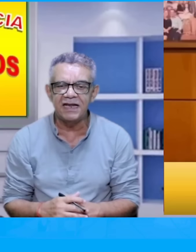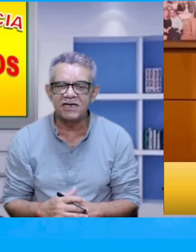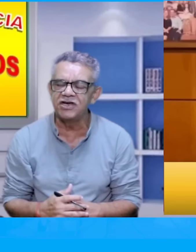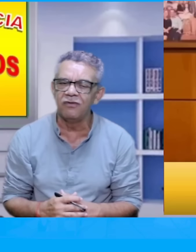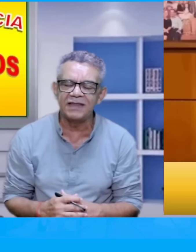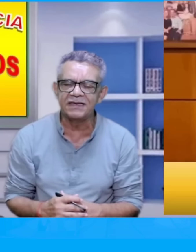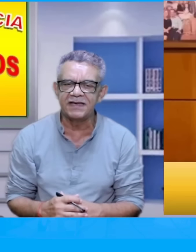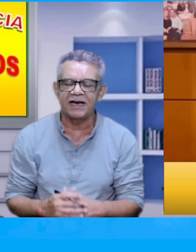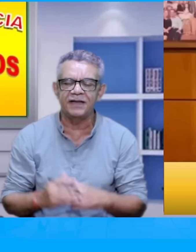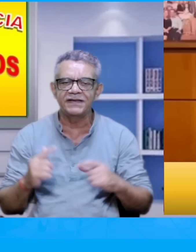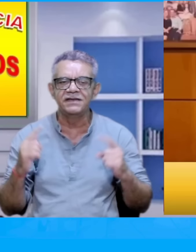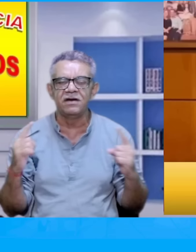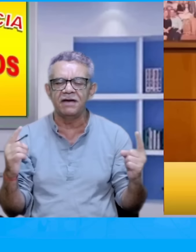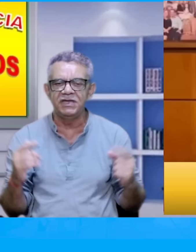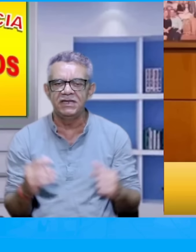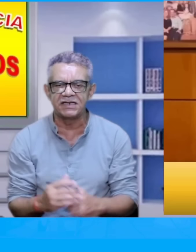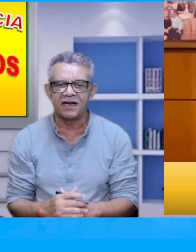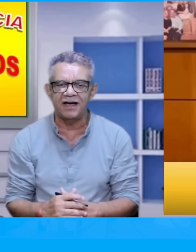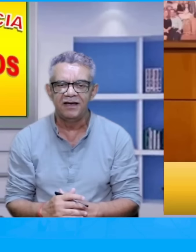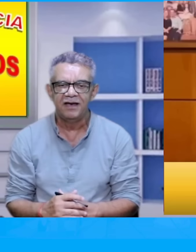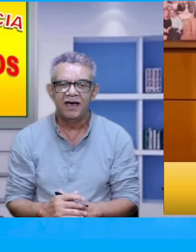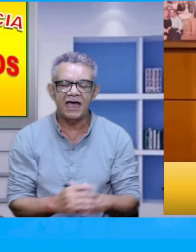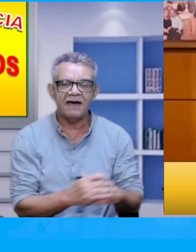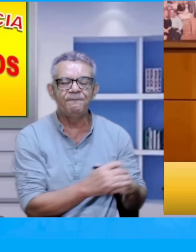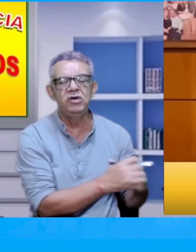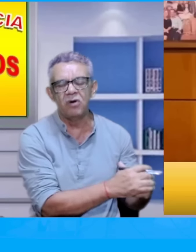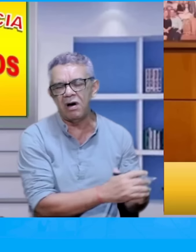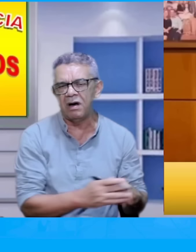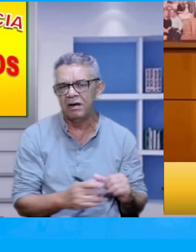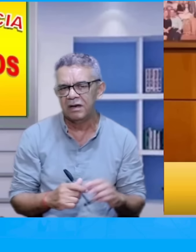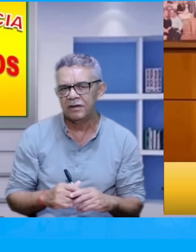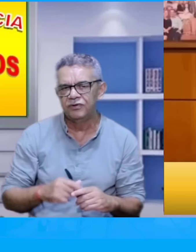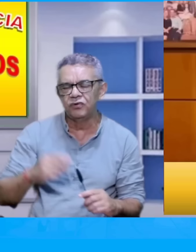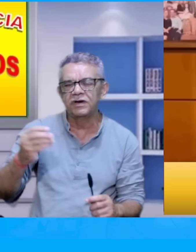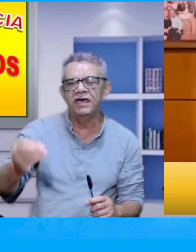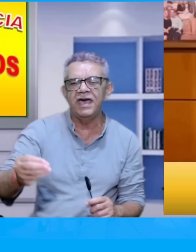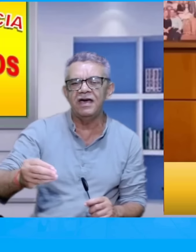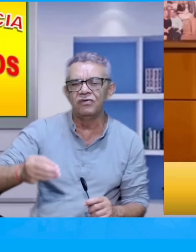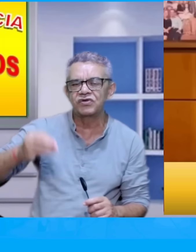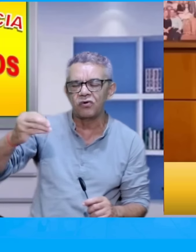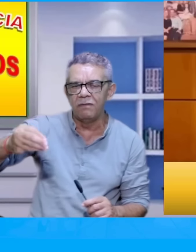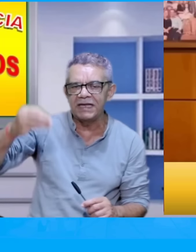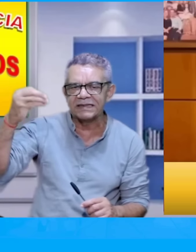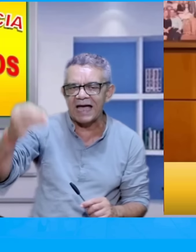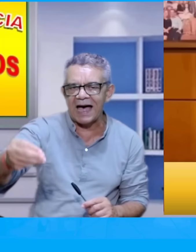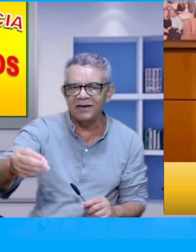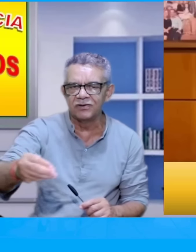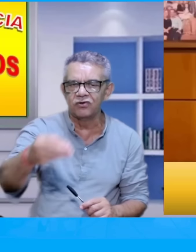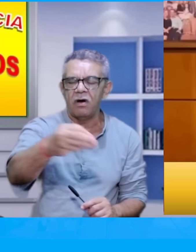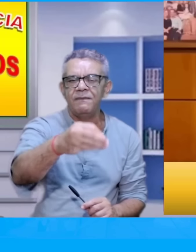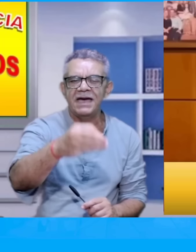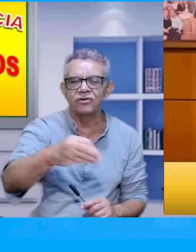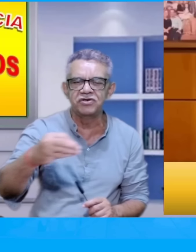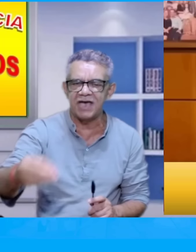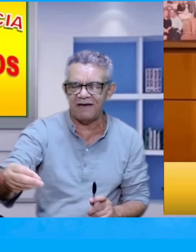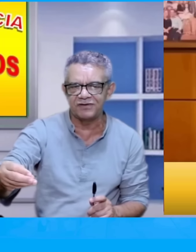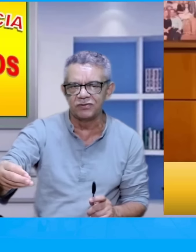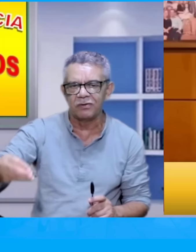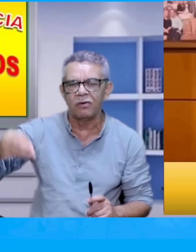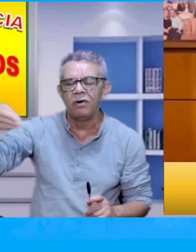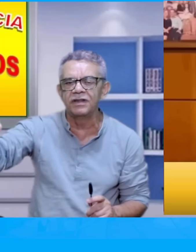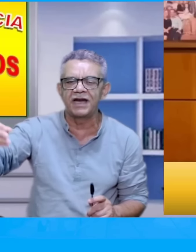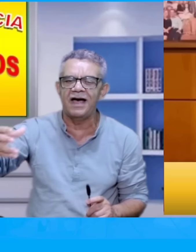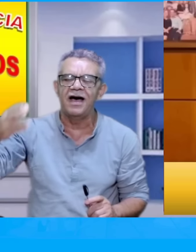Aí ele chegou a dizer que a decisão da ministra era pior do que os comentários do Roberto